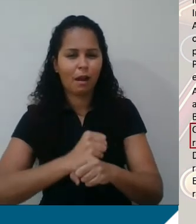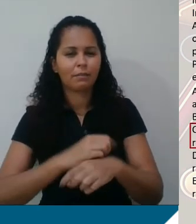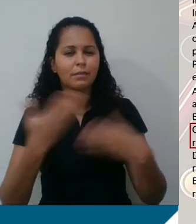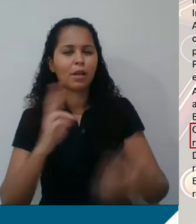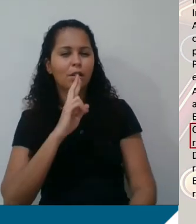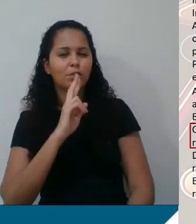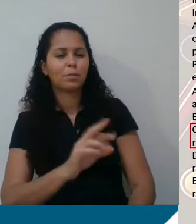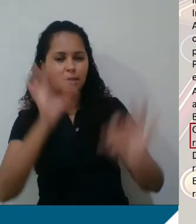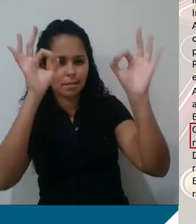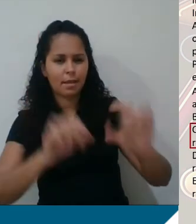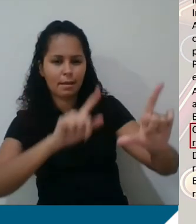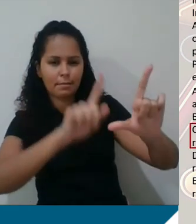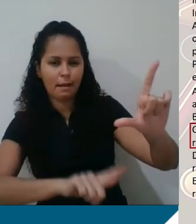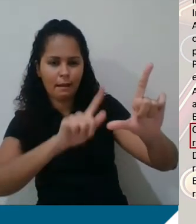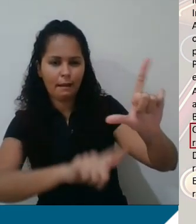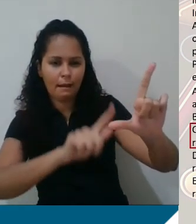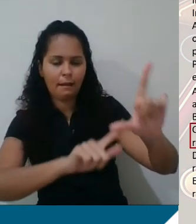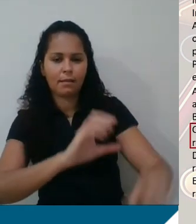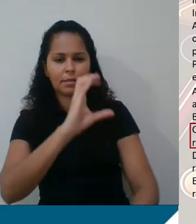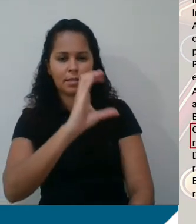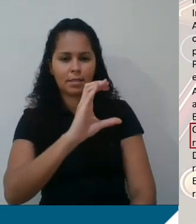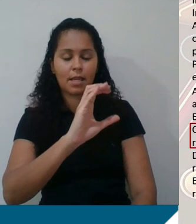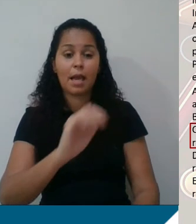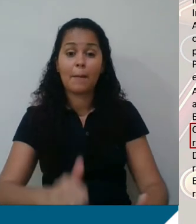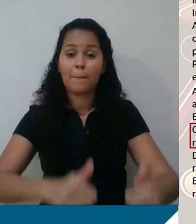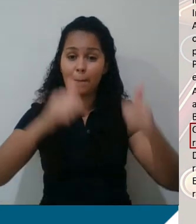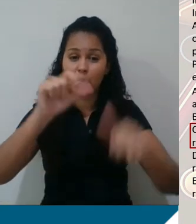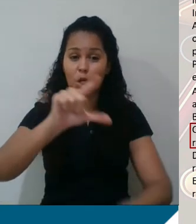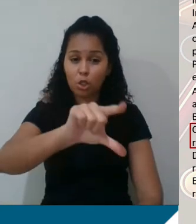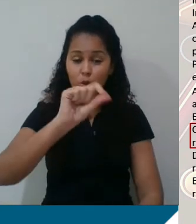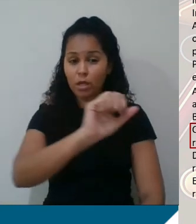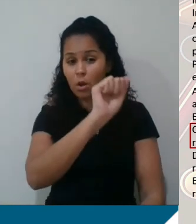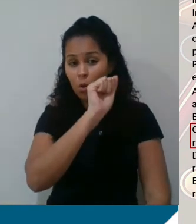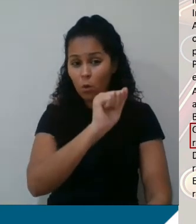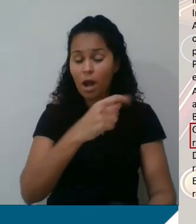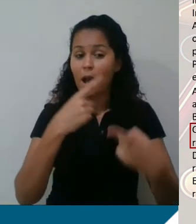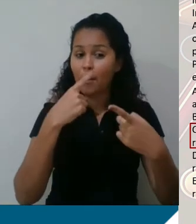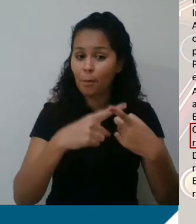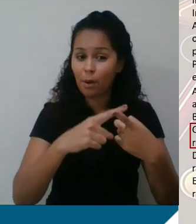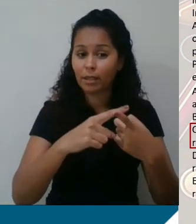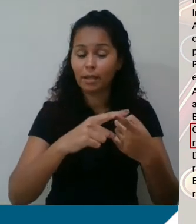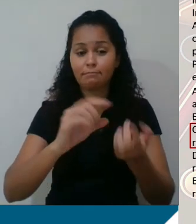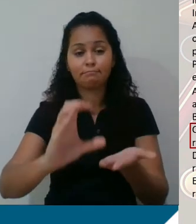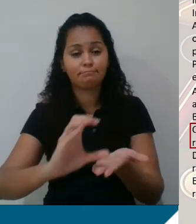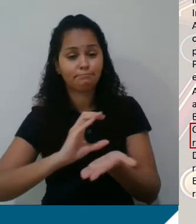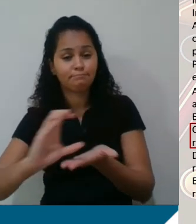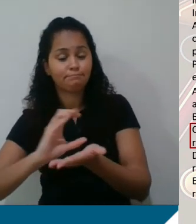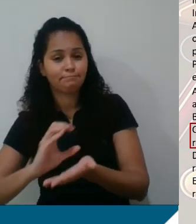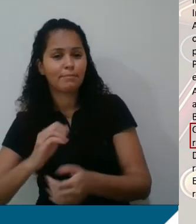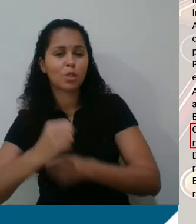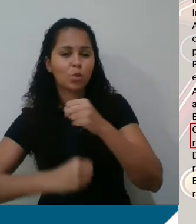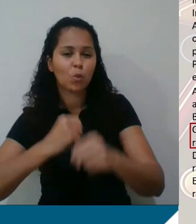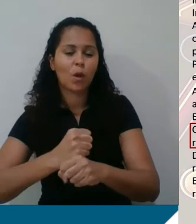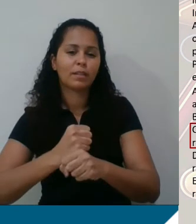O que nos dá uma alternativa correta, sendo a letra C. Por quê? É melhor escolher o investimento A, pois sua rentabilidade anual